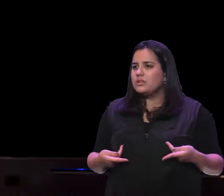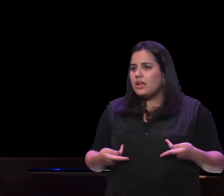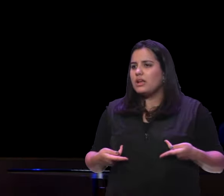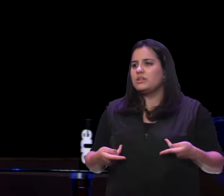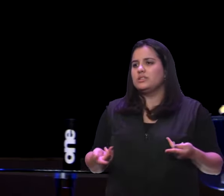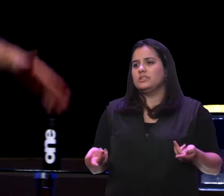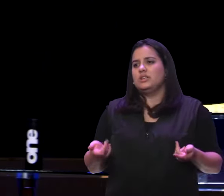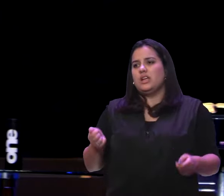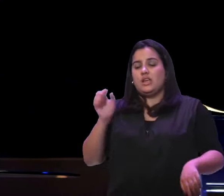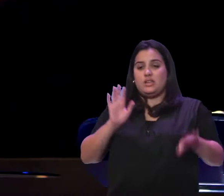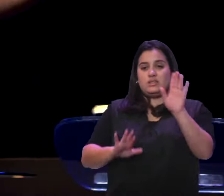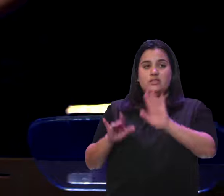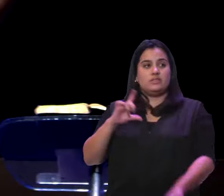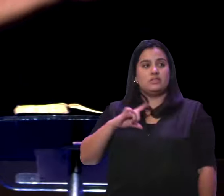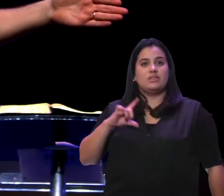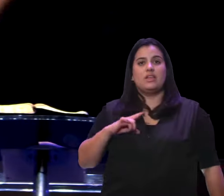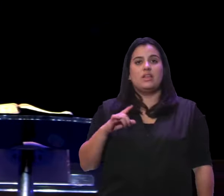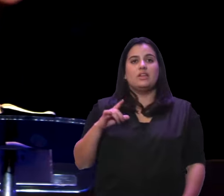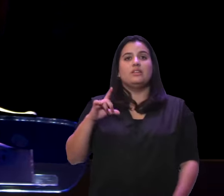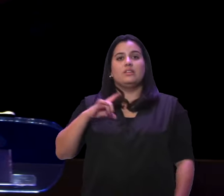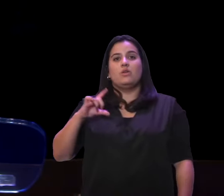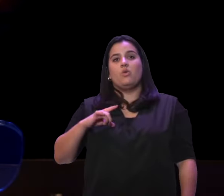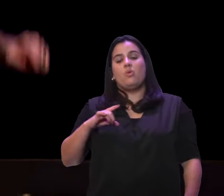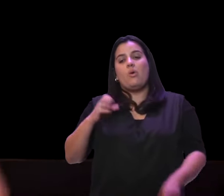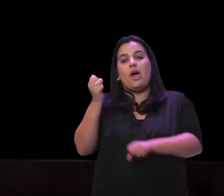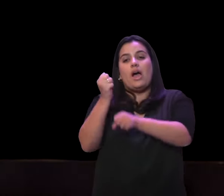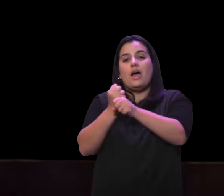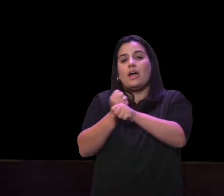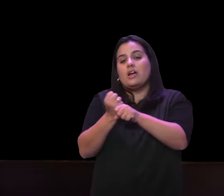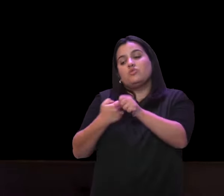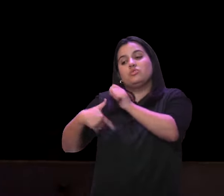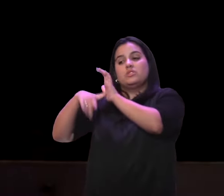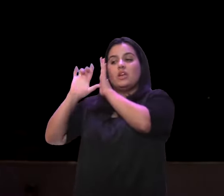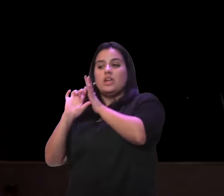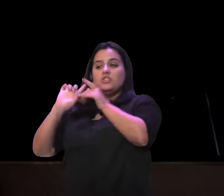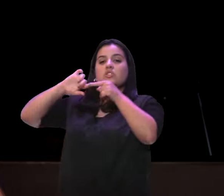tem lá tantos anos antes e depois de quem?